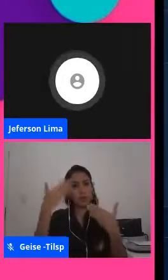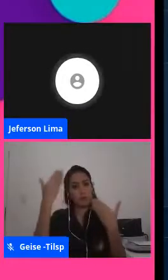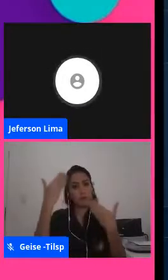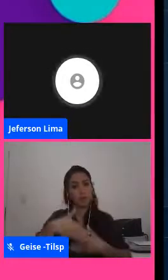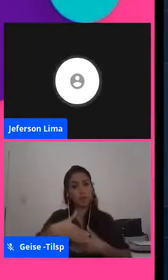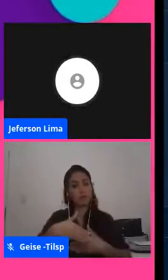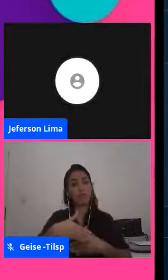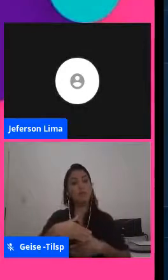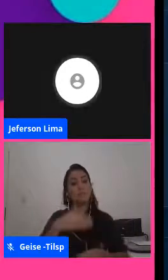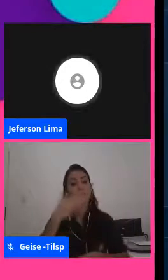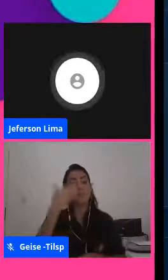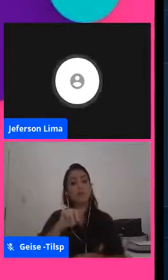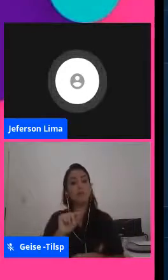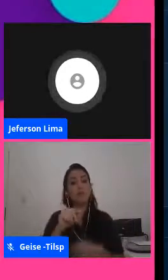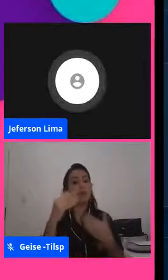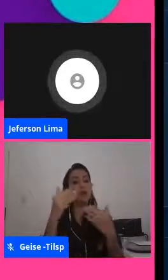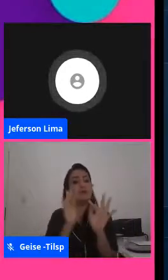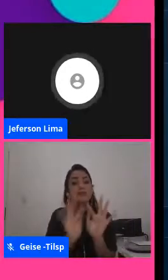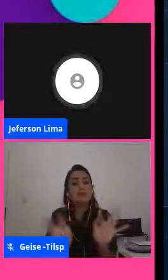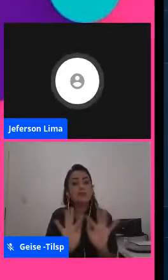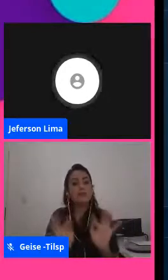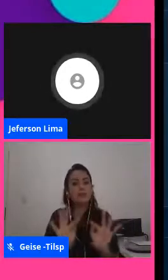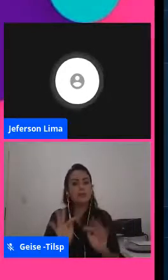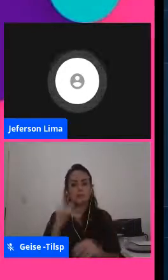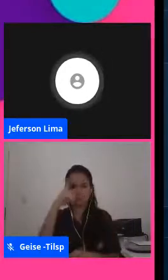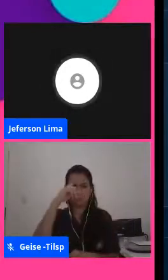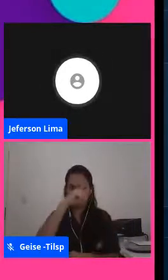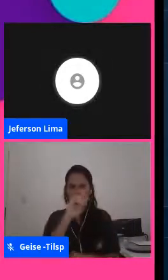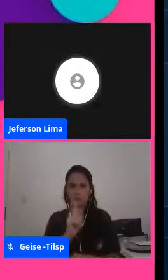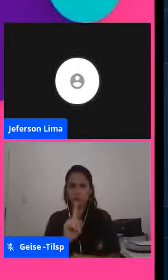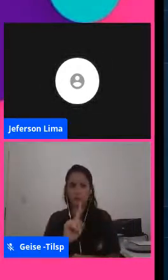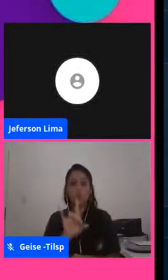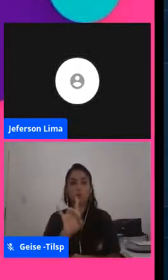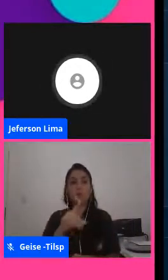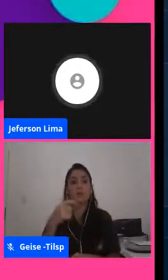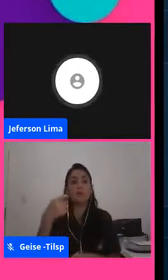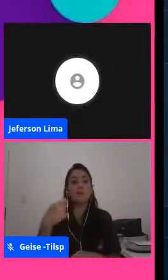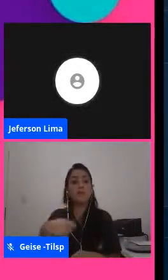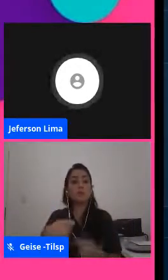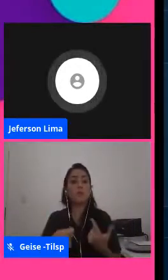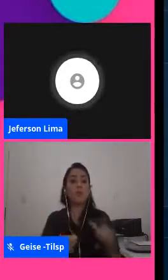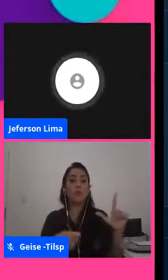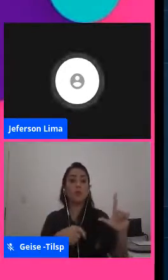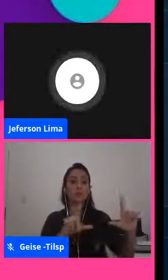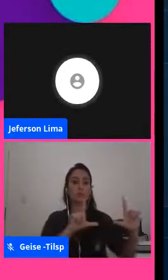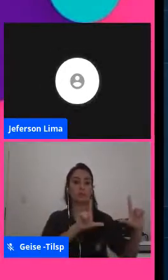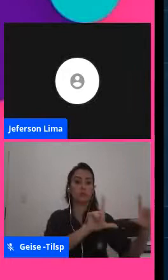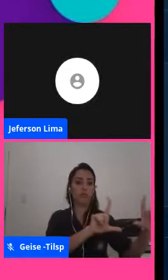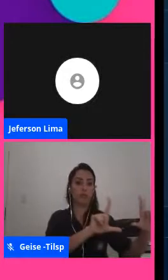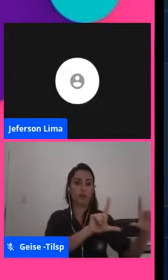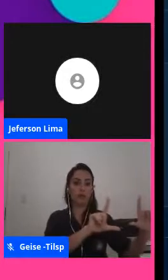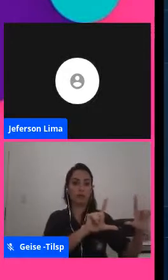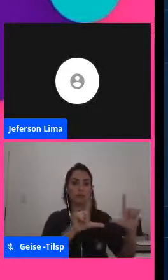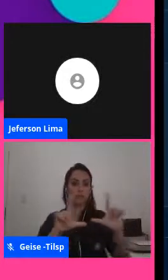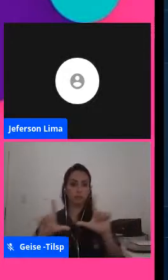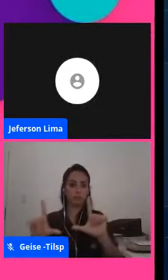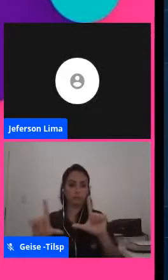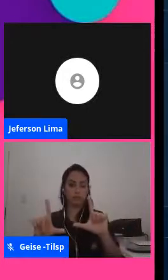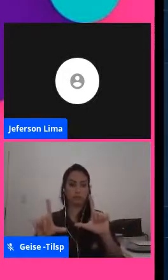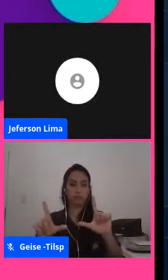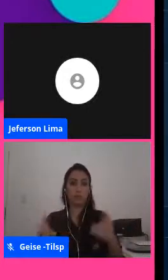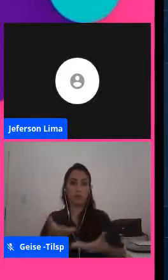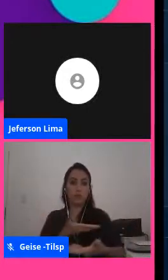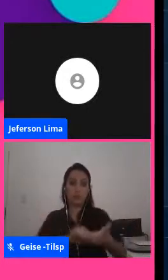fazer isso aqui, eu vou precisar só de mais uma telinha aqui e compartilhar.